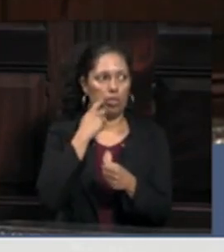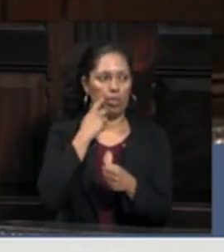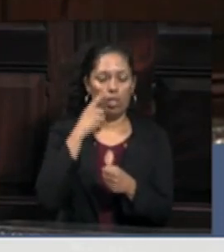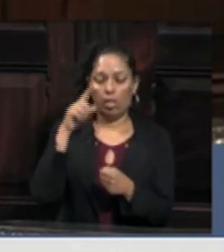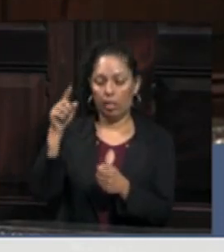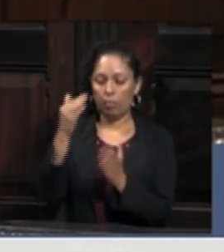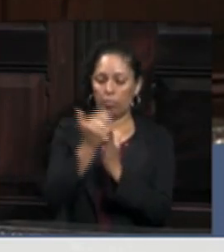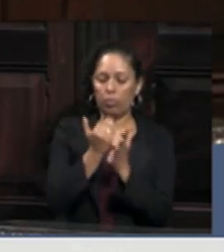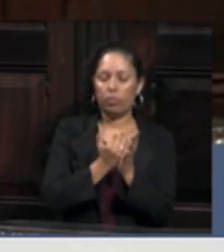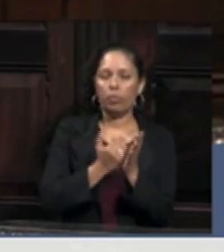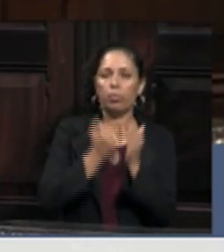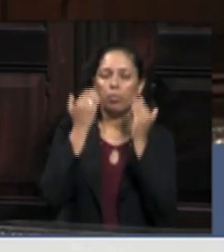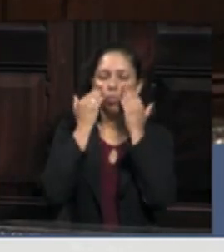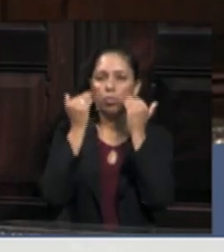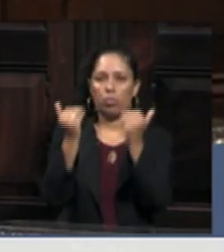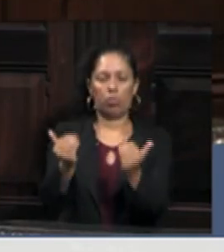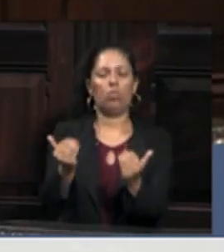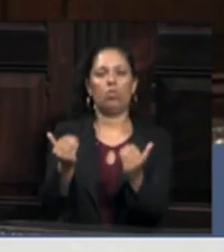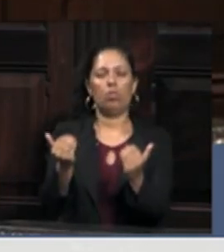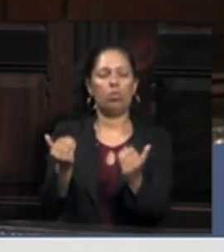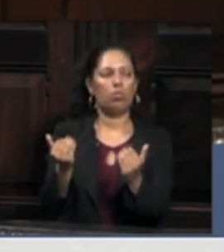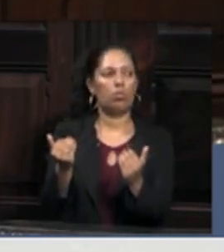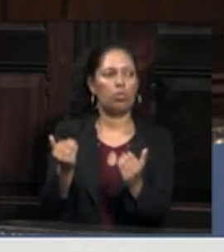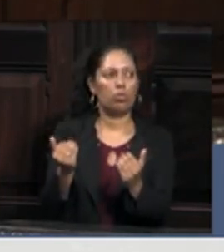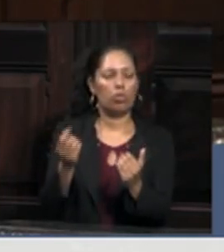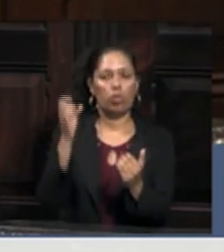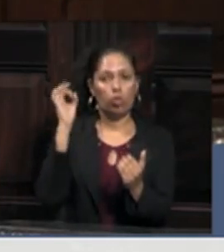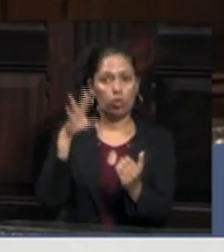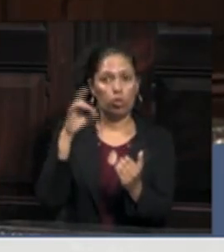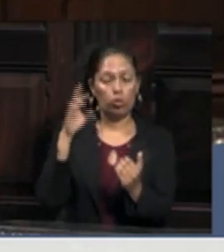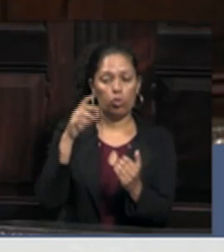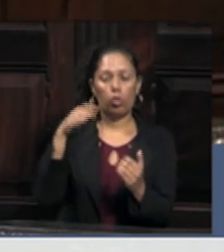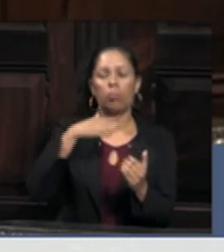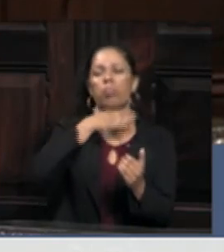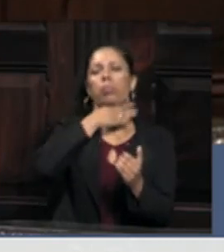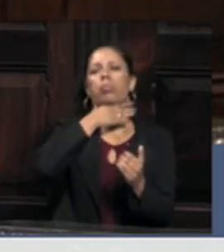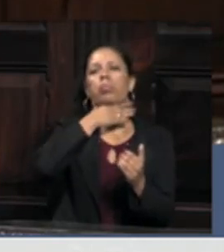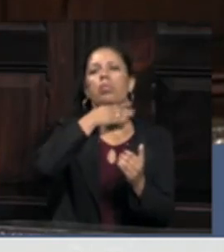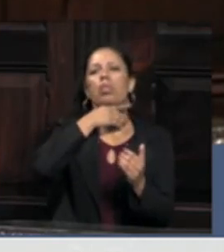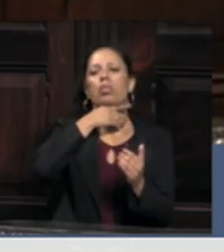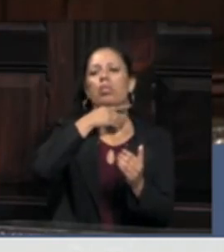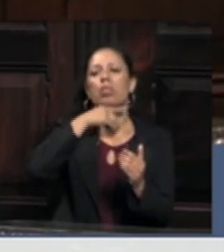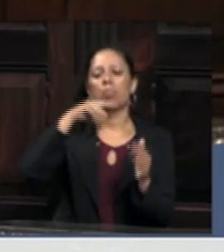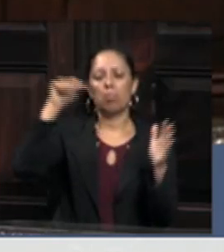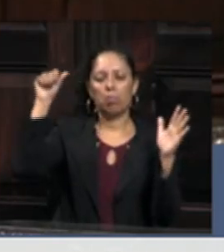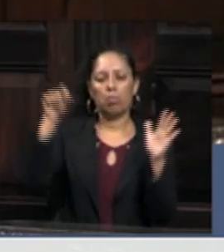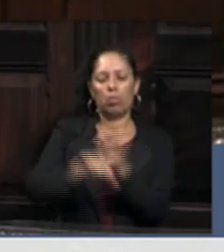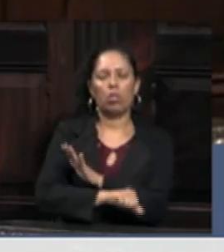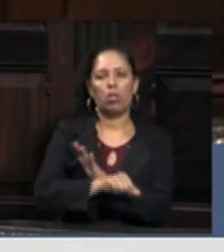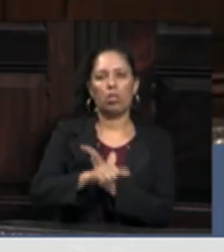prevê não só mais um déficit de 8 bilhões de reais,